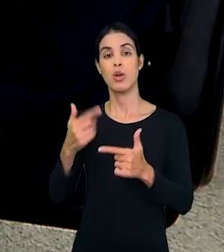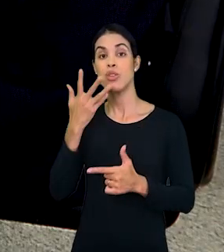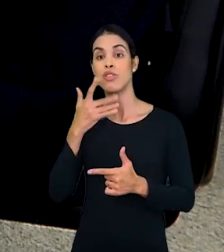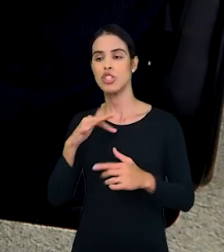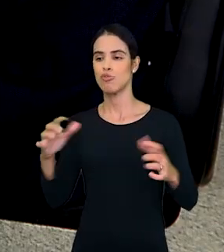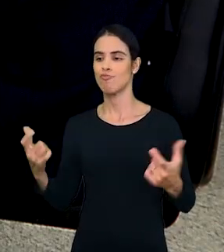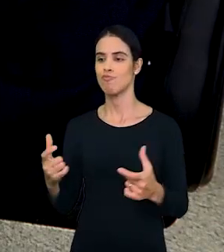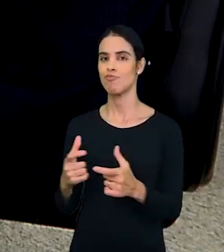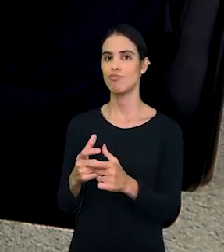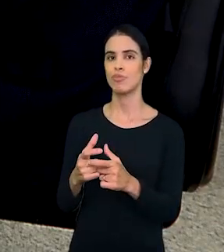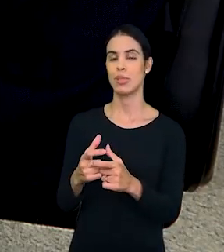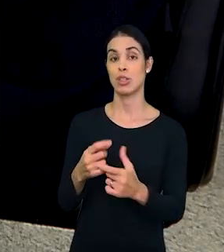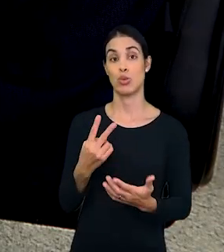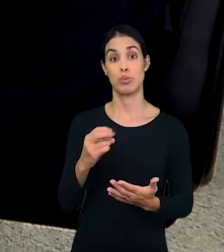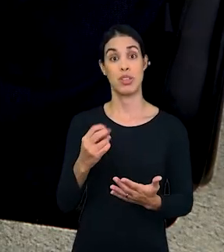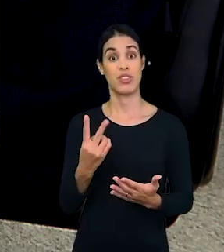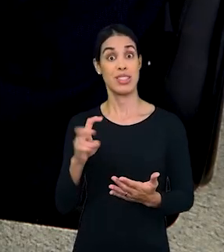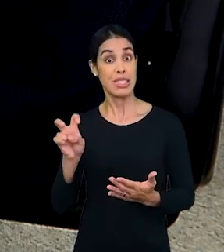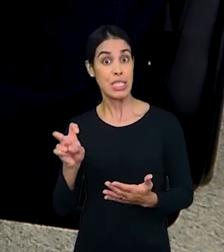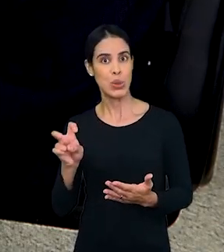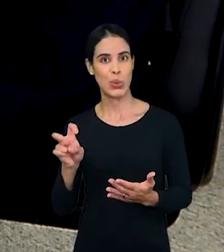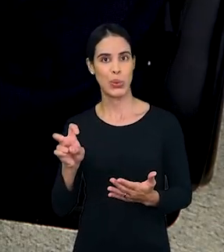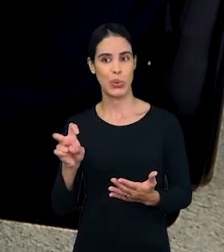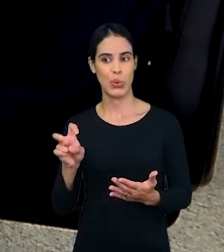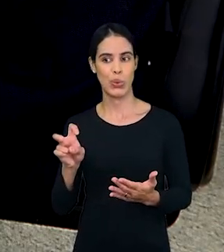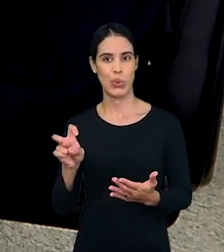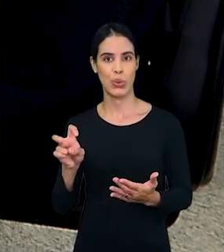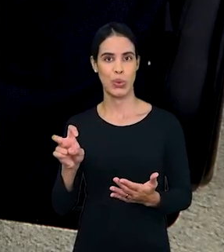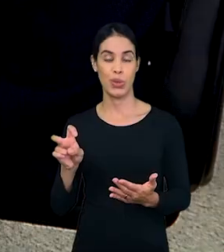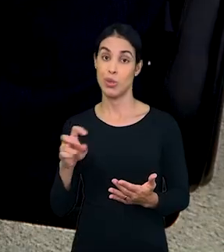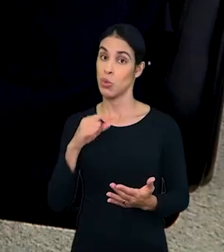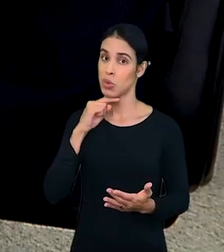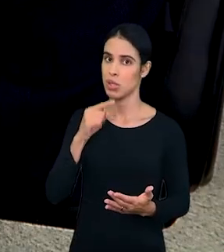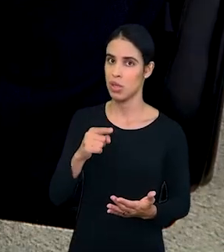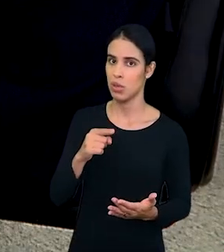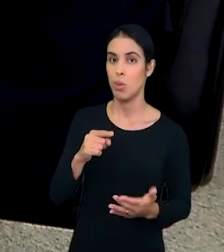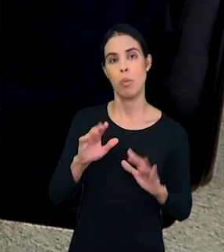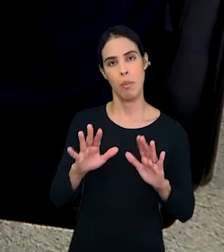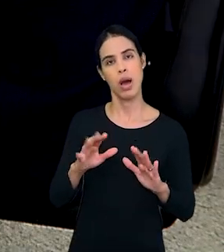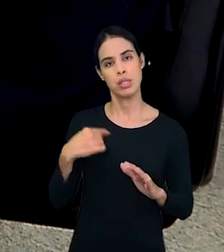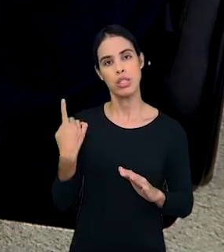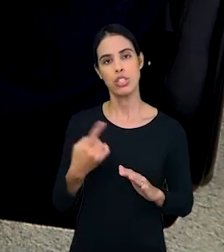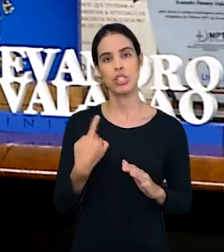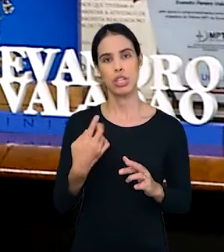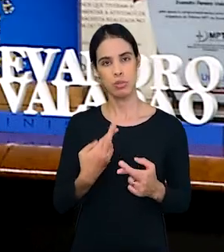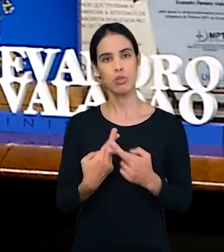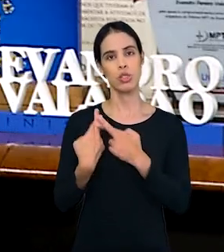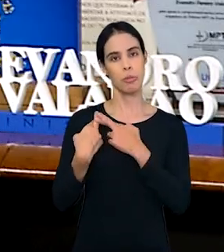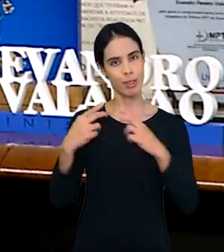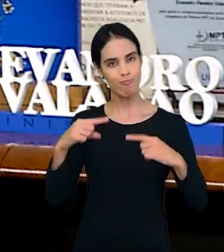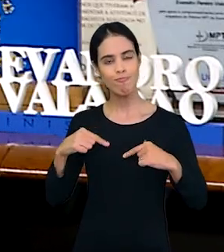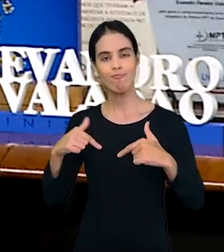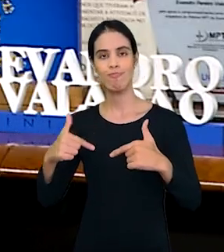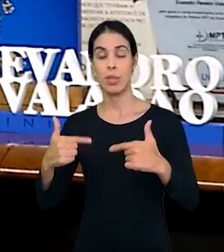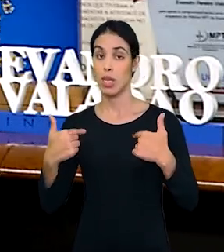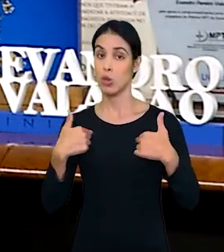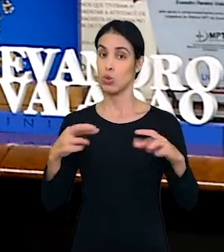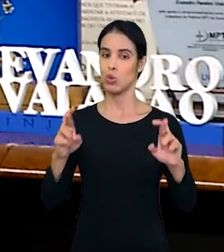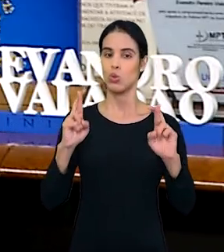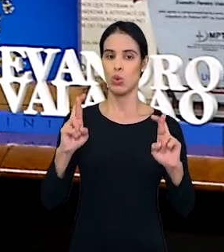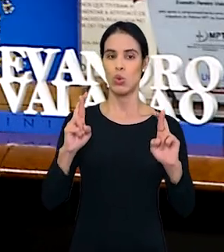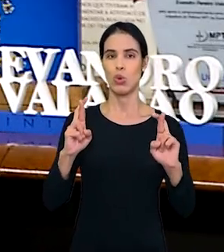conseguimos, não vamos conseguir, mas esse é um compromisso nosso. Então eu espero e conclamo a todos,